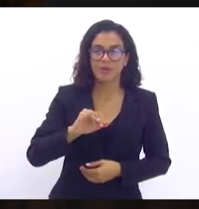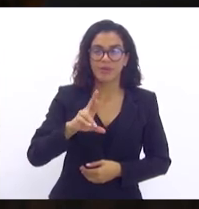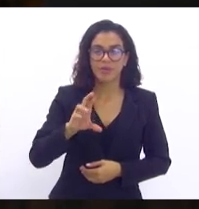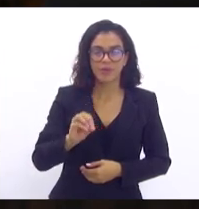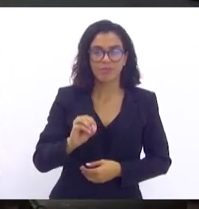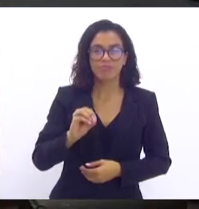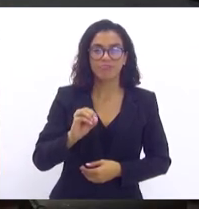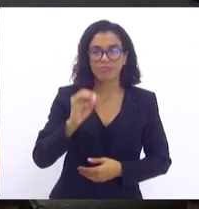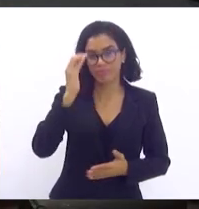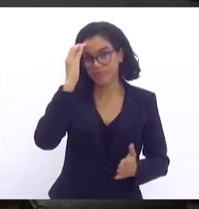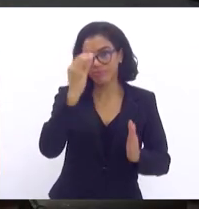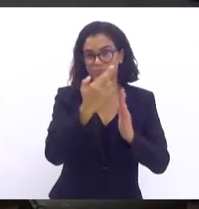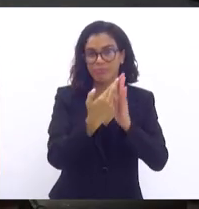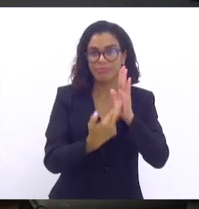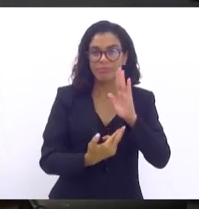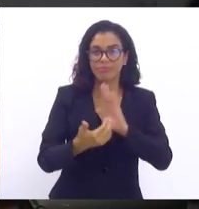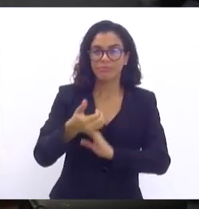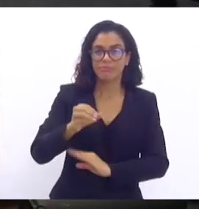tempo regimental.